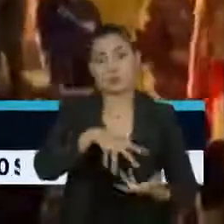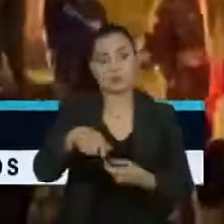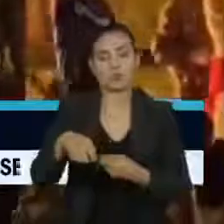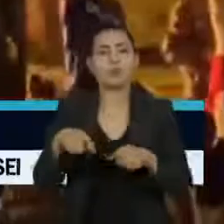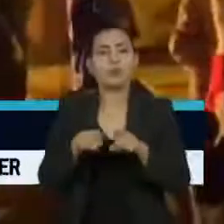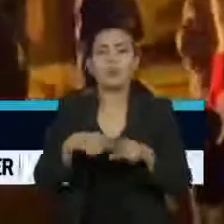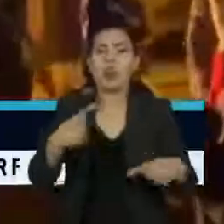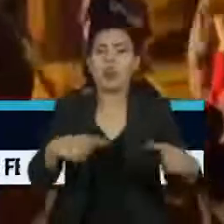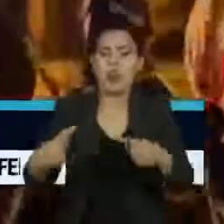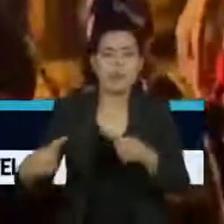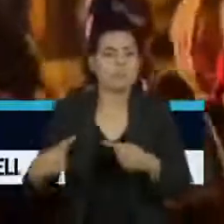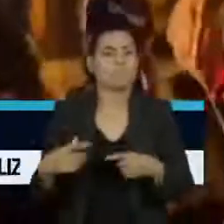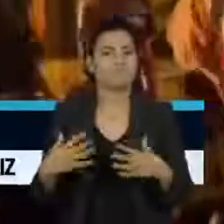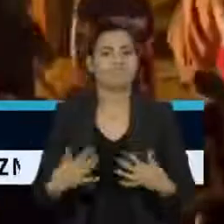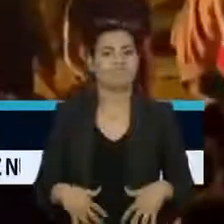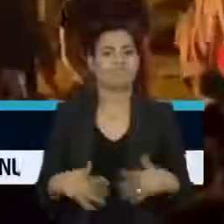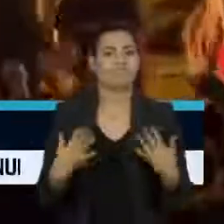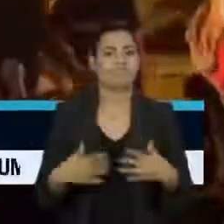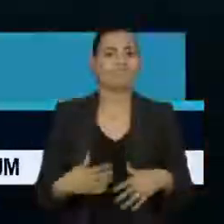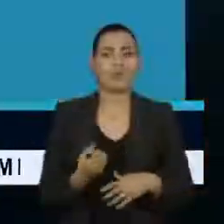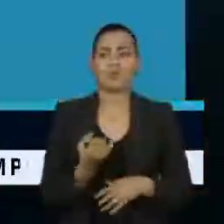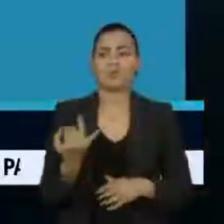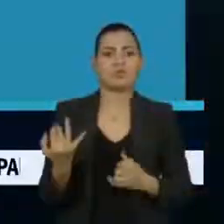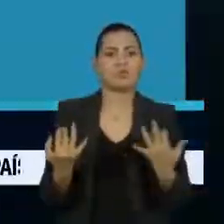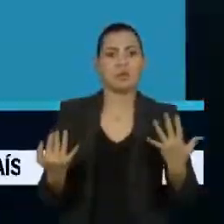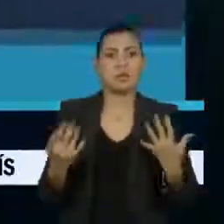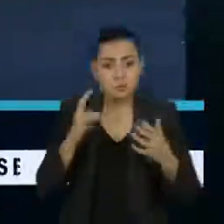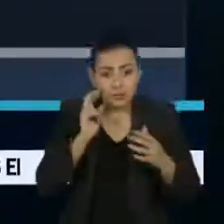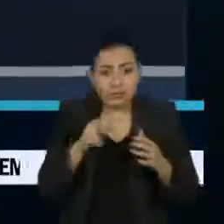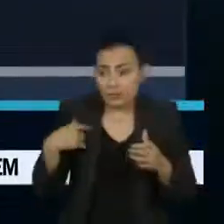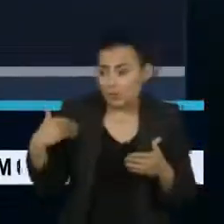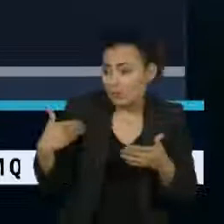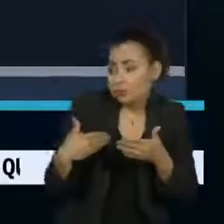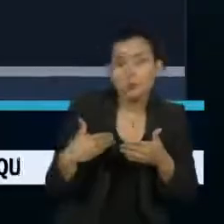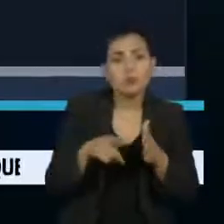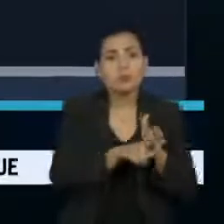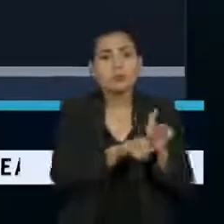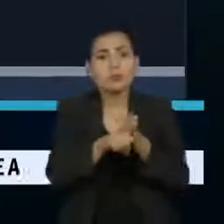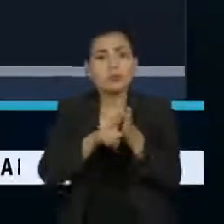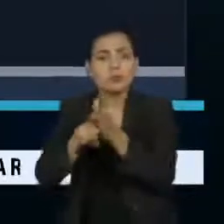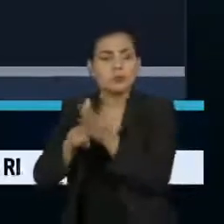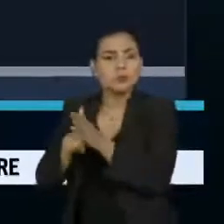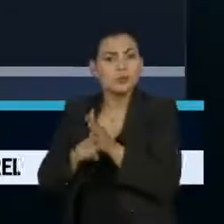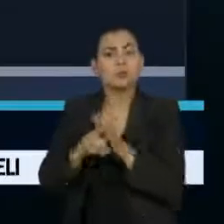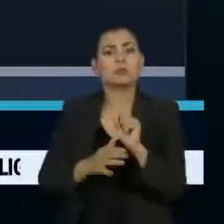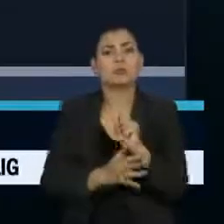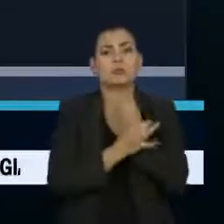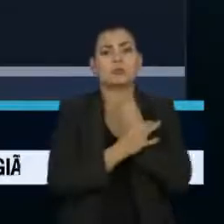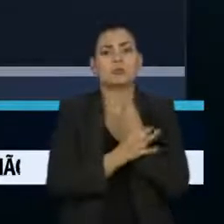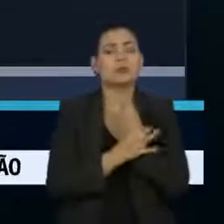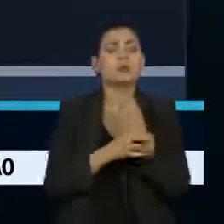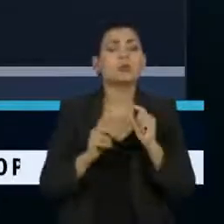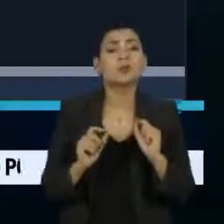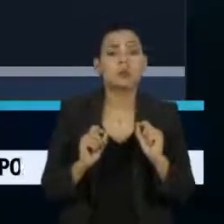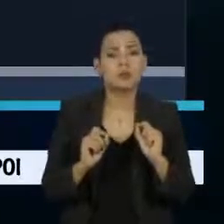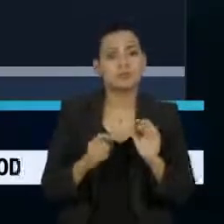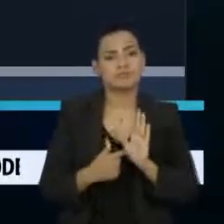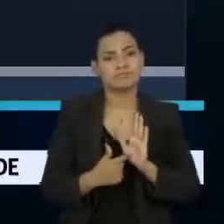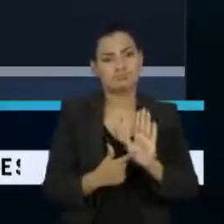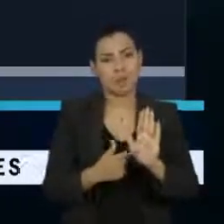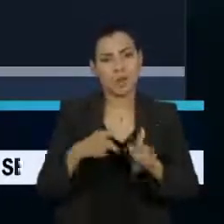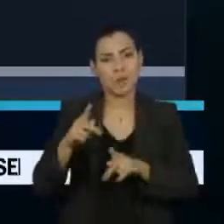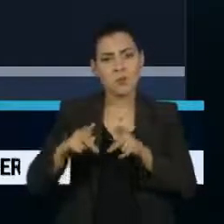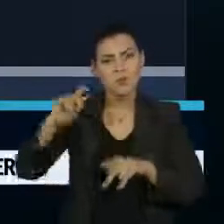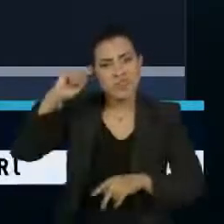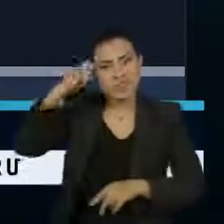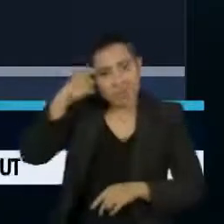o debate não deu trégua nos números. Dados recentes da Rede de Observatórios de Segurança demonstram que a